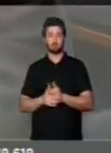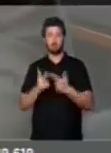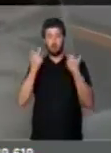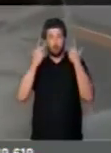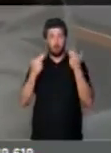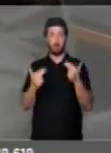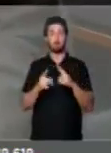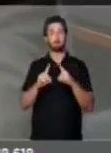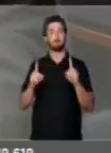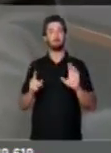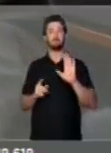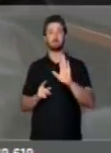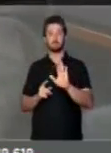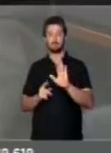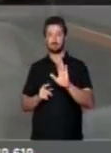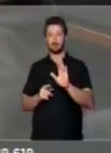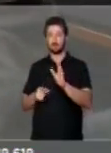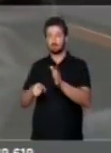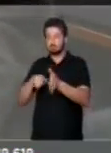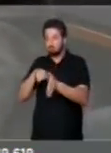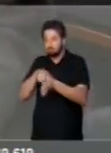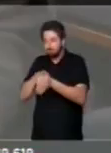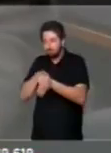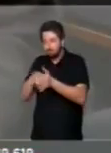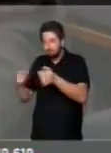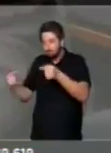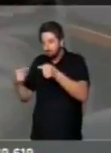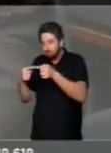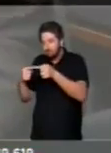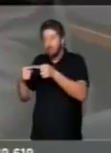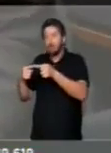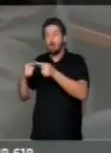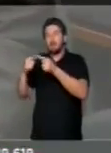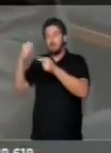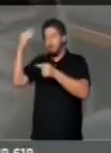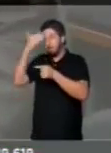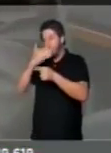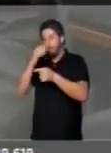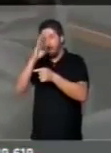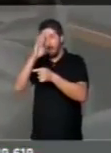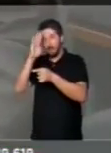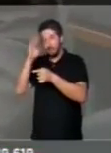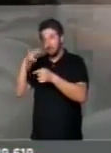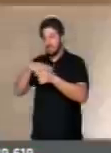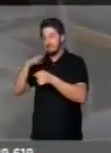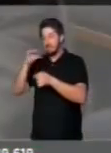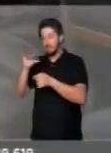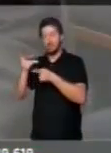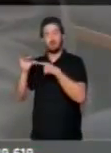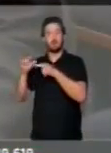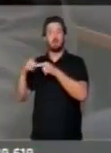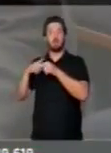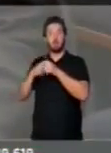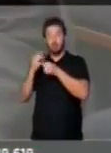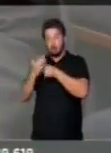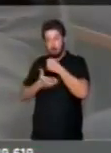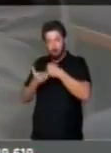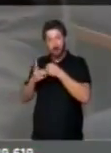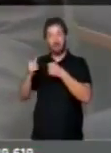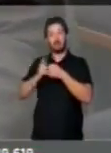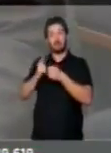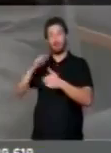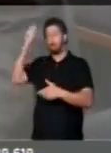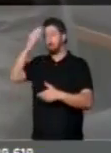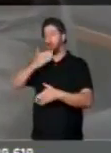comum. Agora, o que se fala baseado em pesquisa é ciência. Tem fundamento, tem